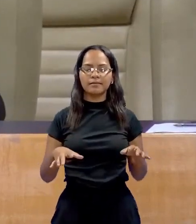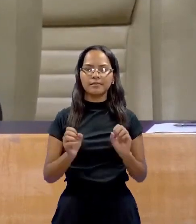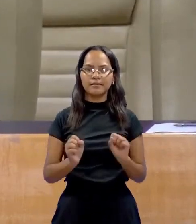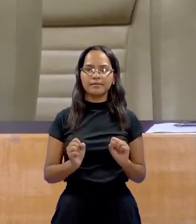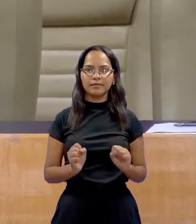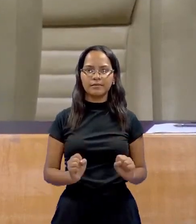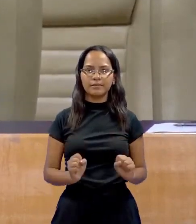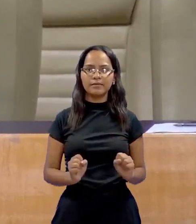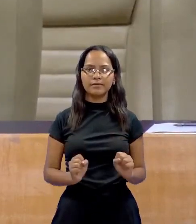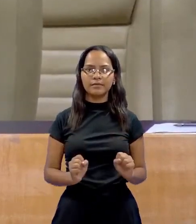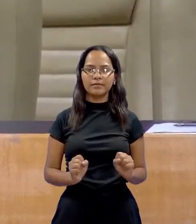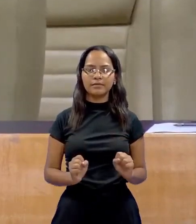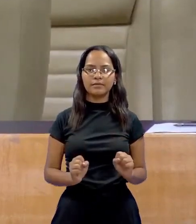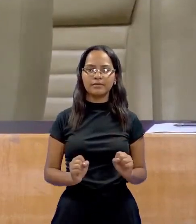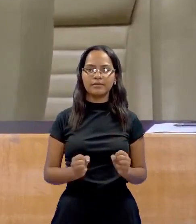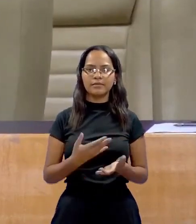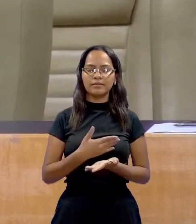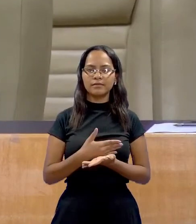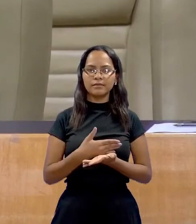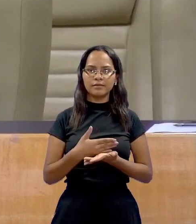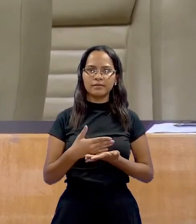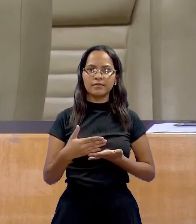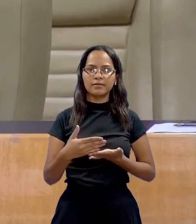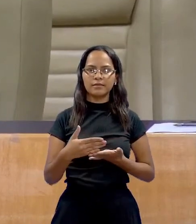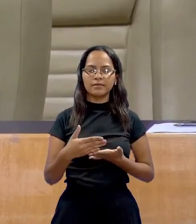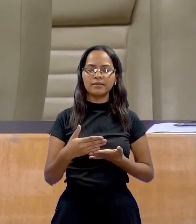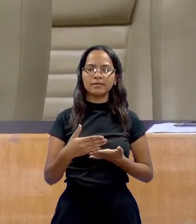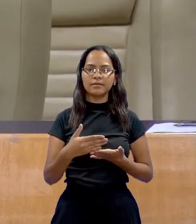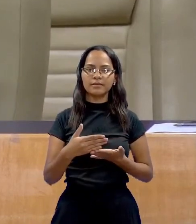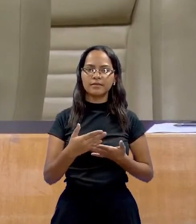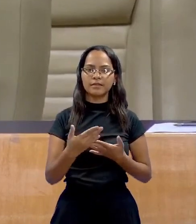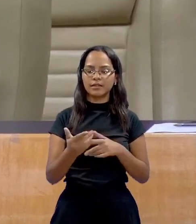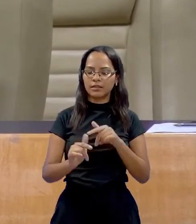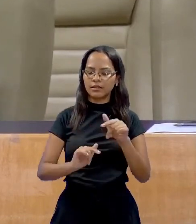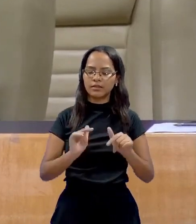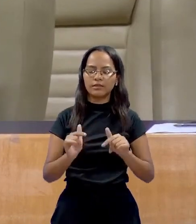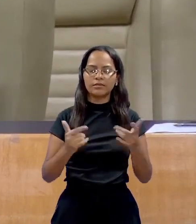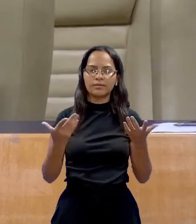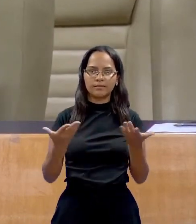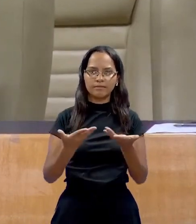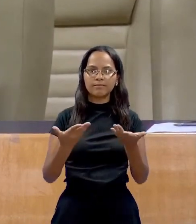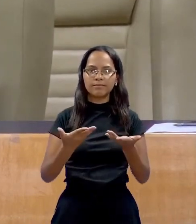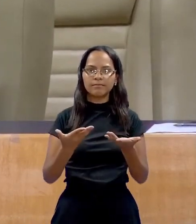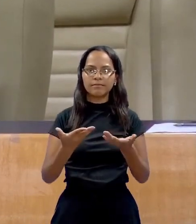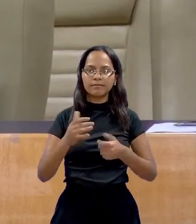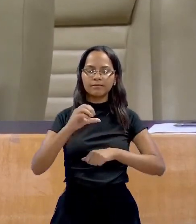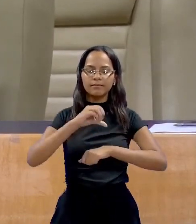dar início aos trabalhos no dia de hoje.